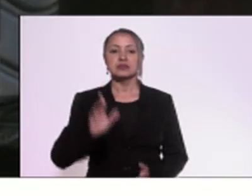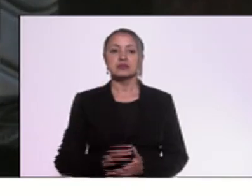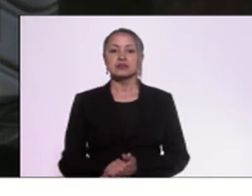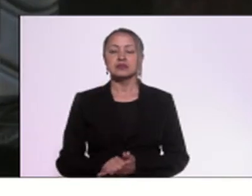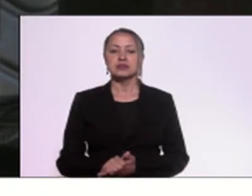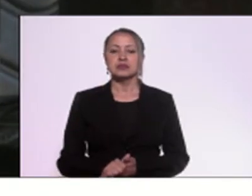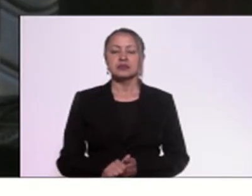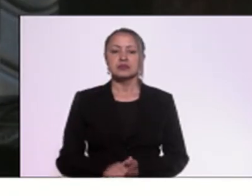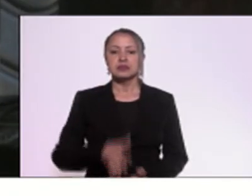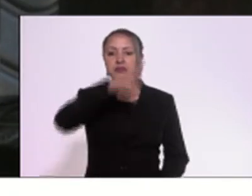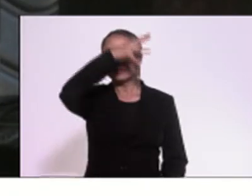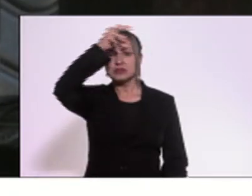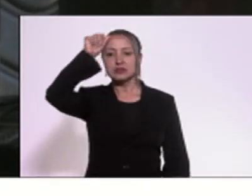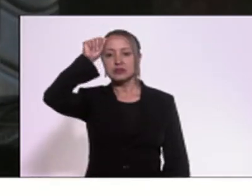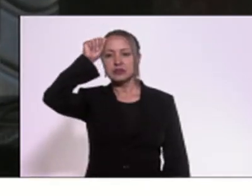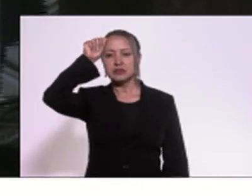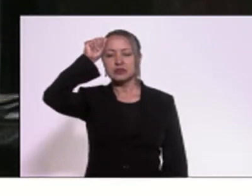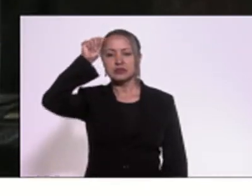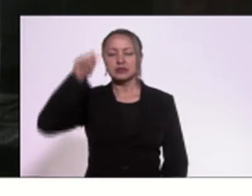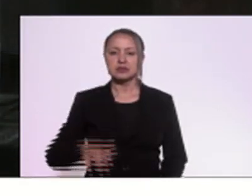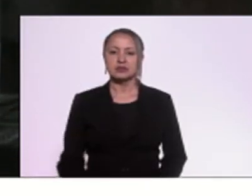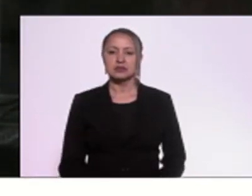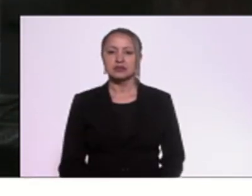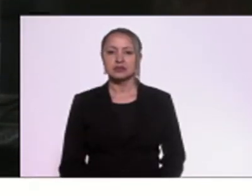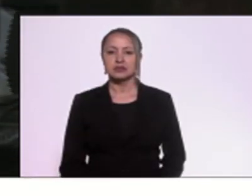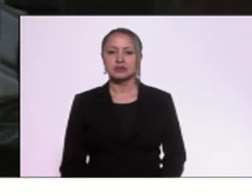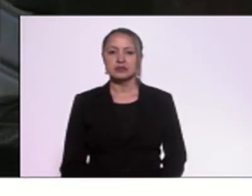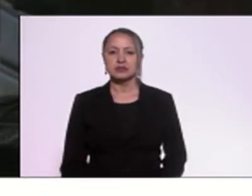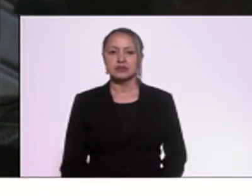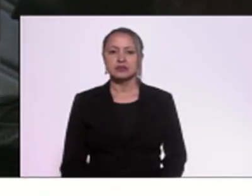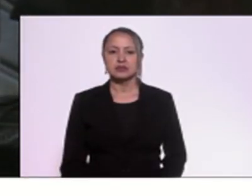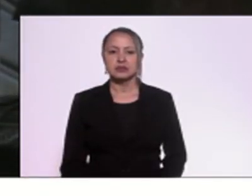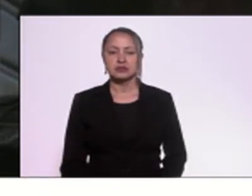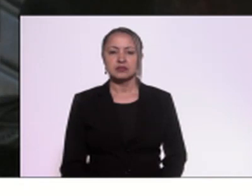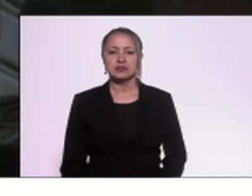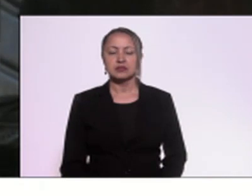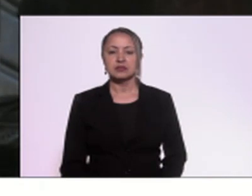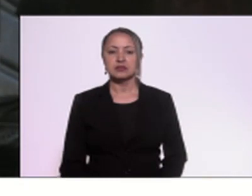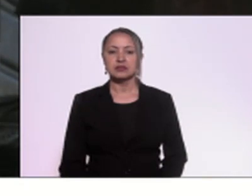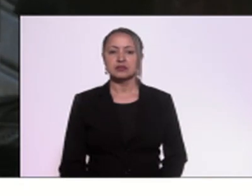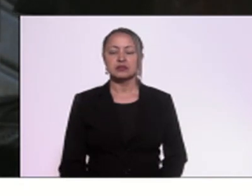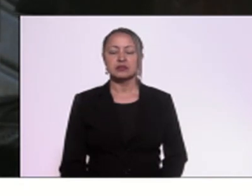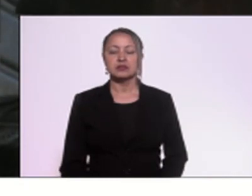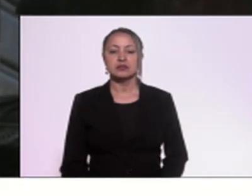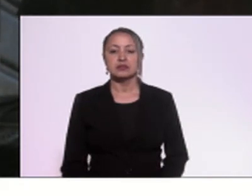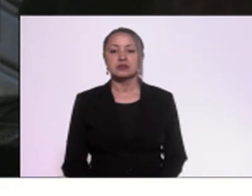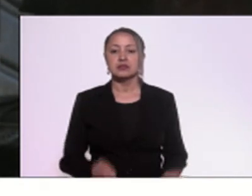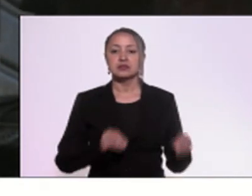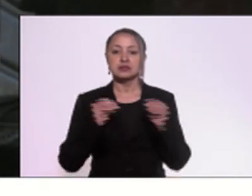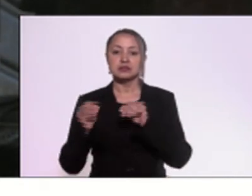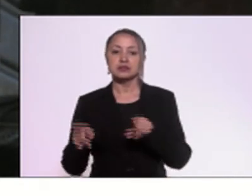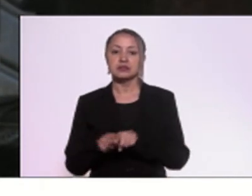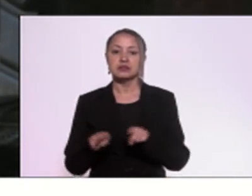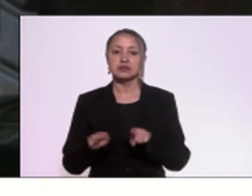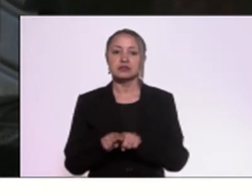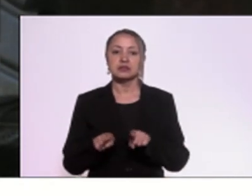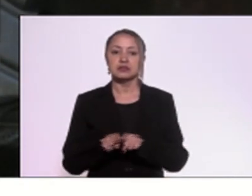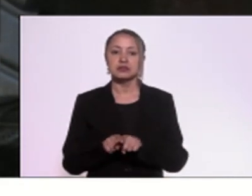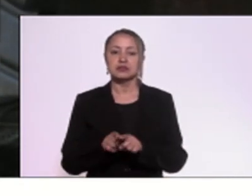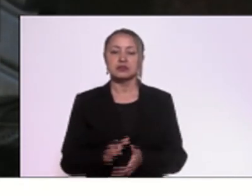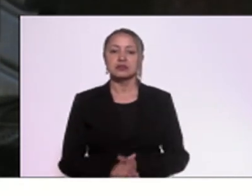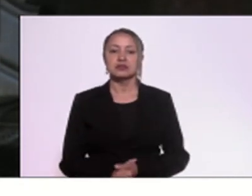Cine nasce em 2006, no momento em que a cultura era dada, Max, à cultura era dado